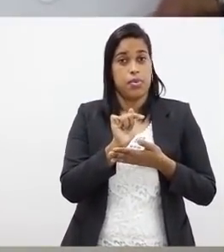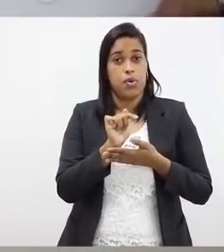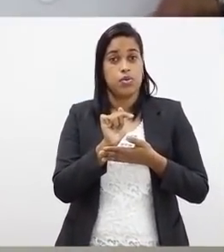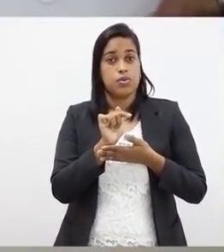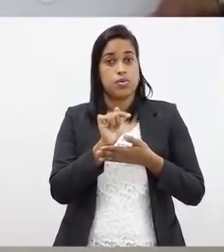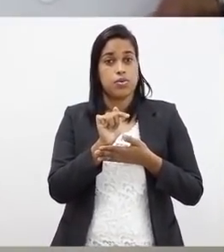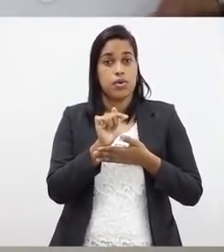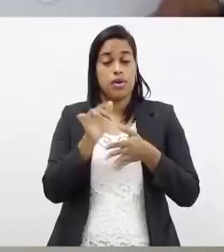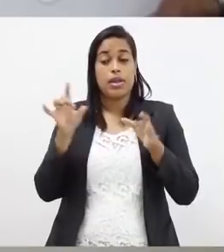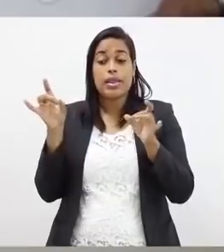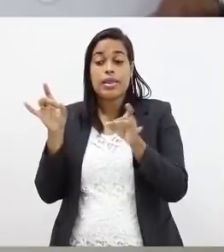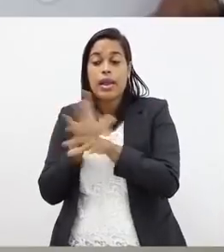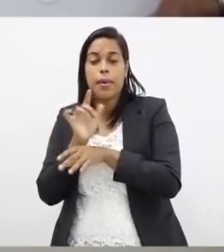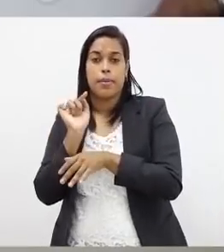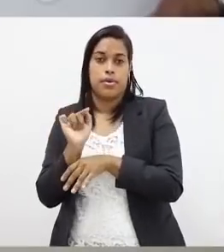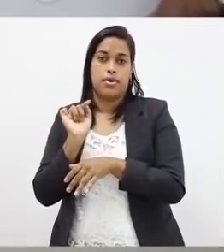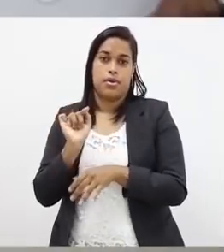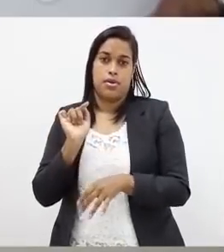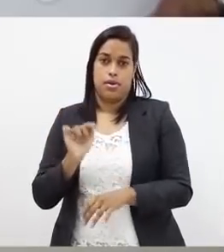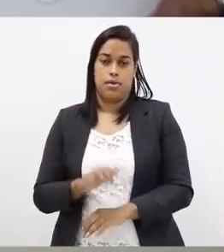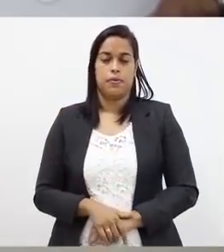nesse ponto e termina aqui.